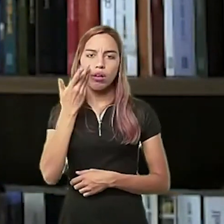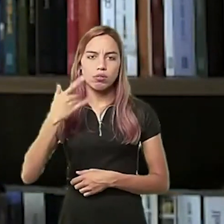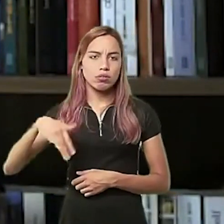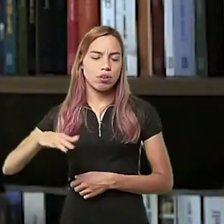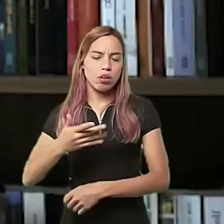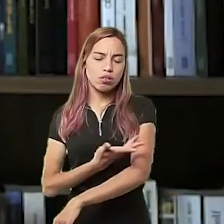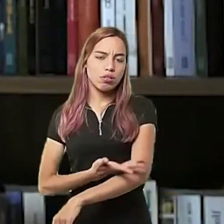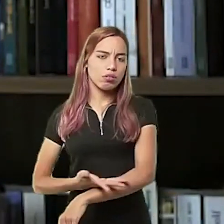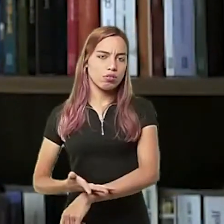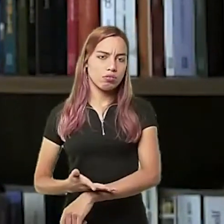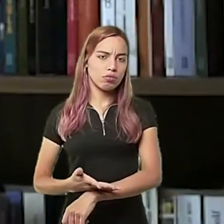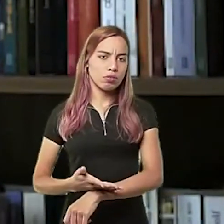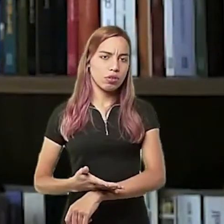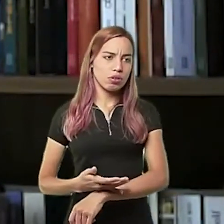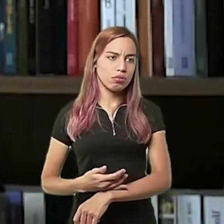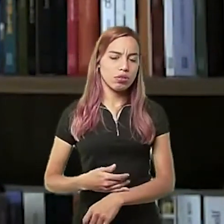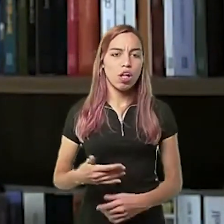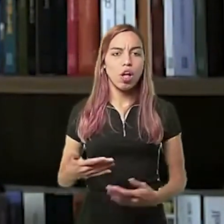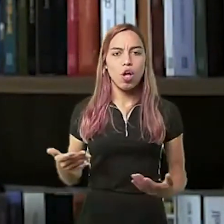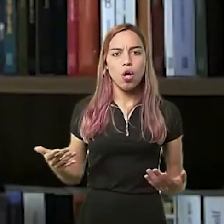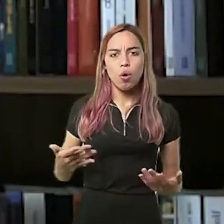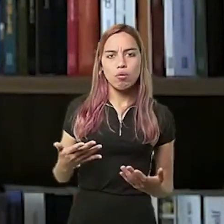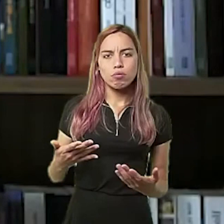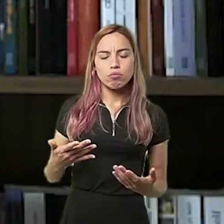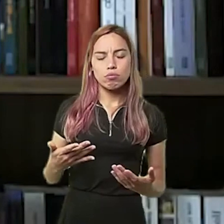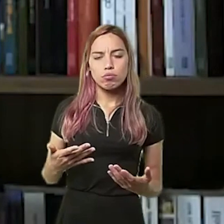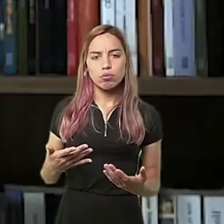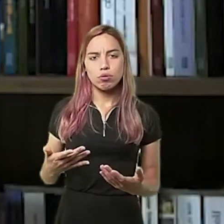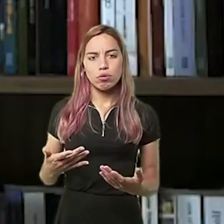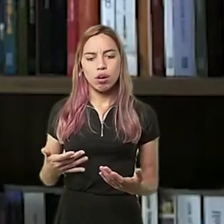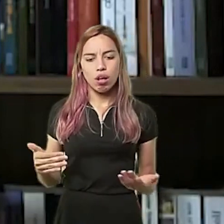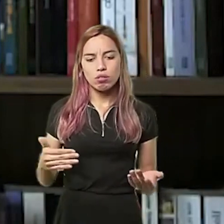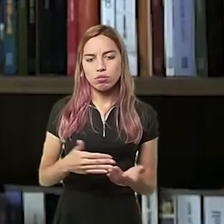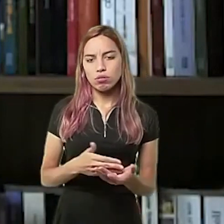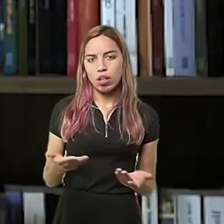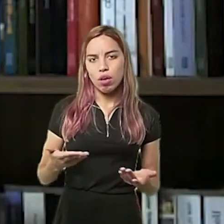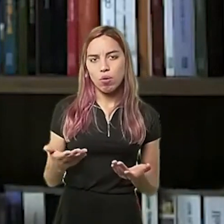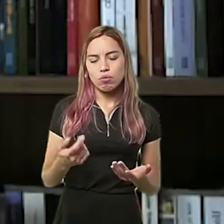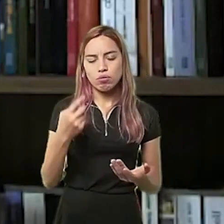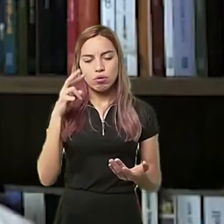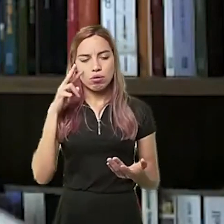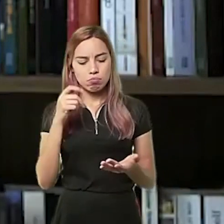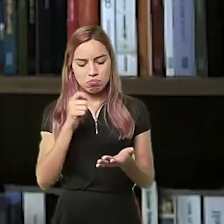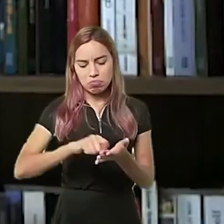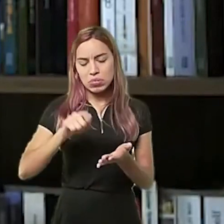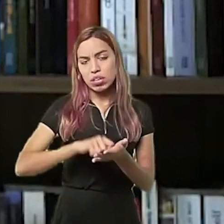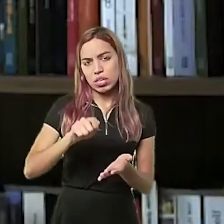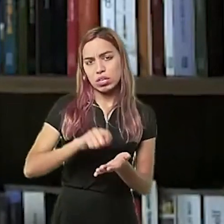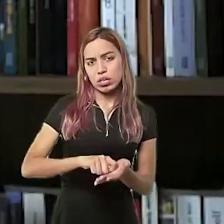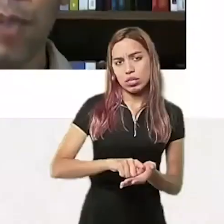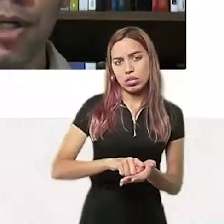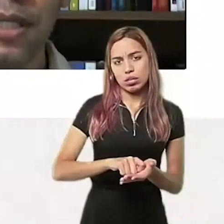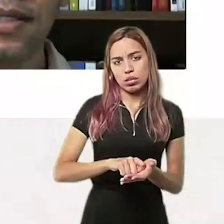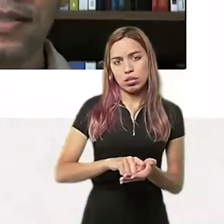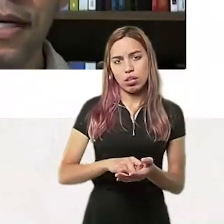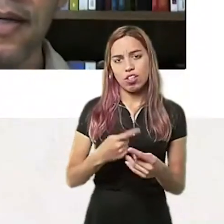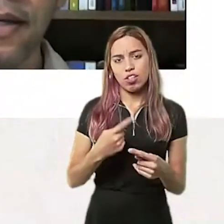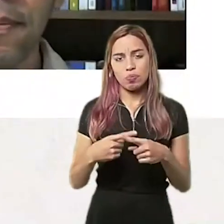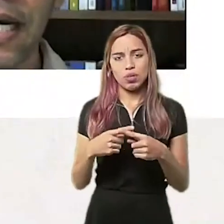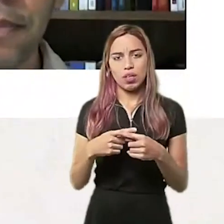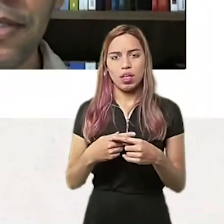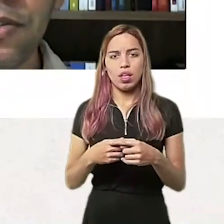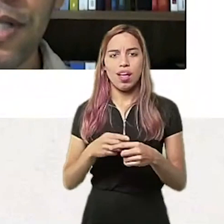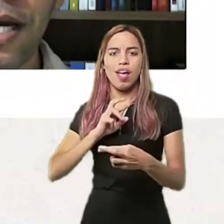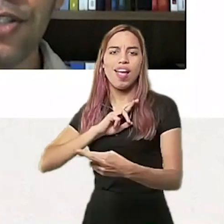com intensidade nos meus escritos, né? Vez ou outra, isso emerge de uma maneira com a relativa